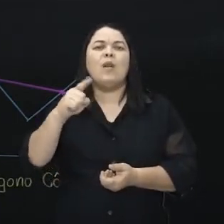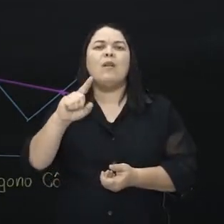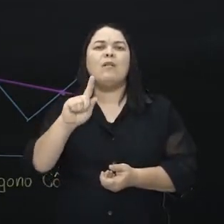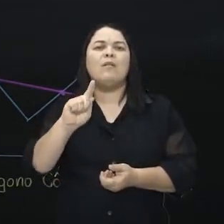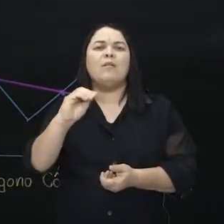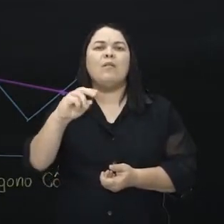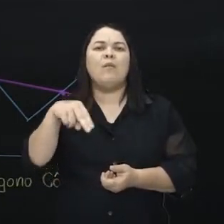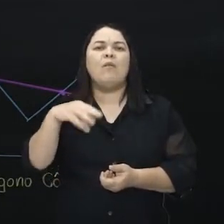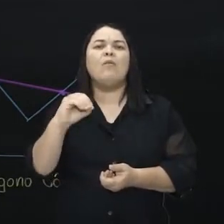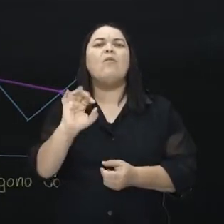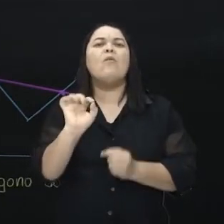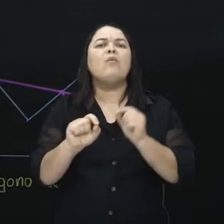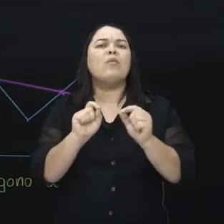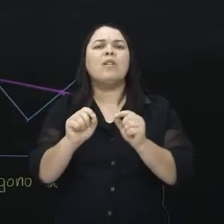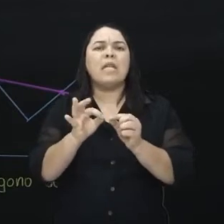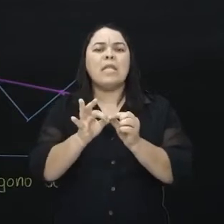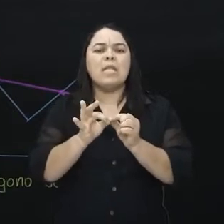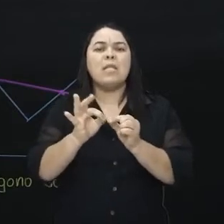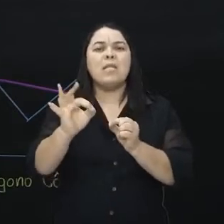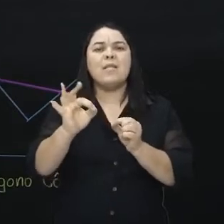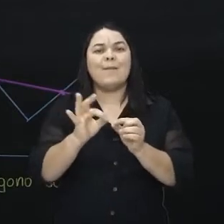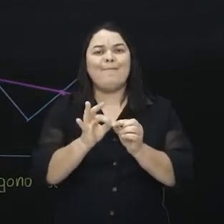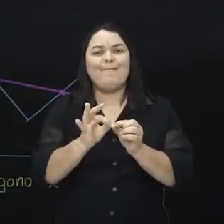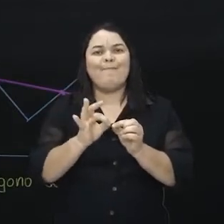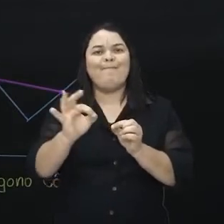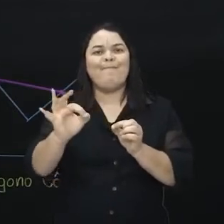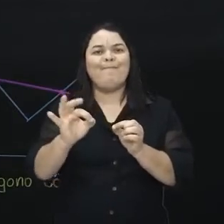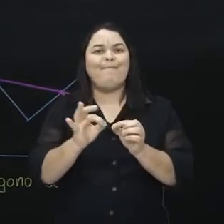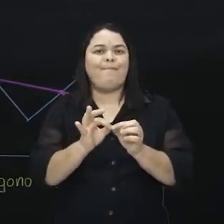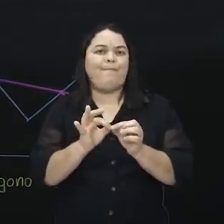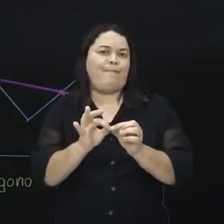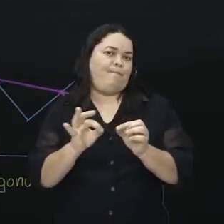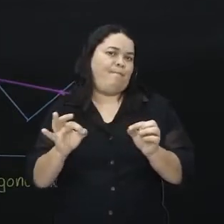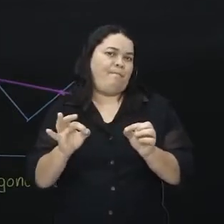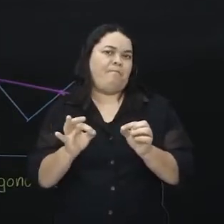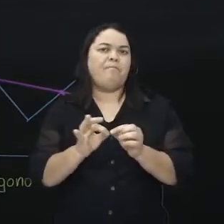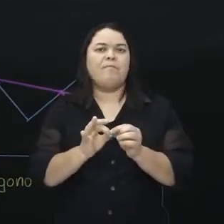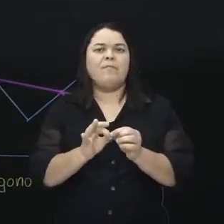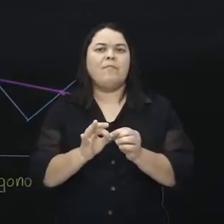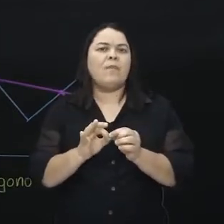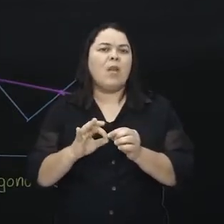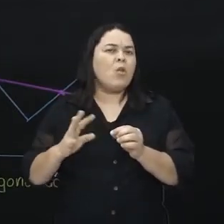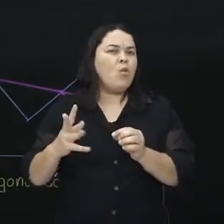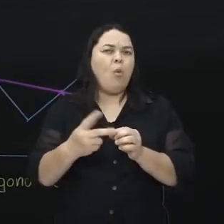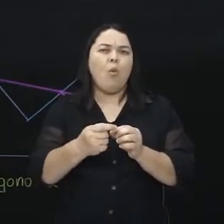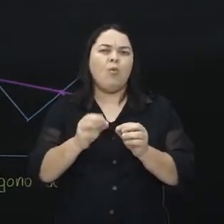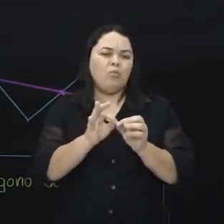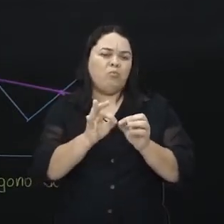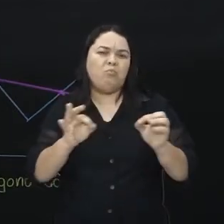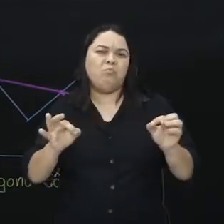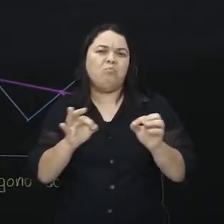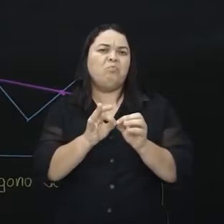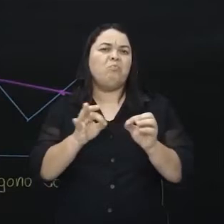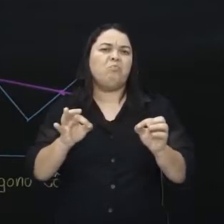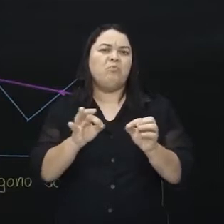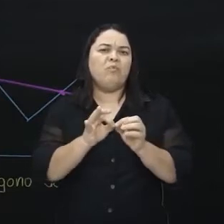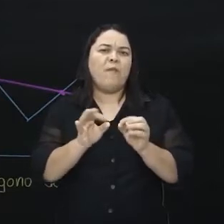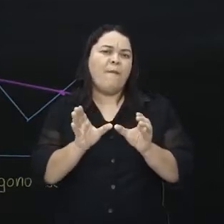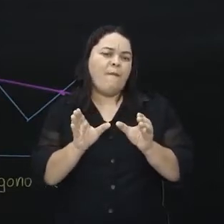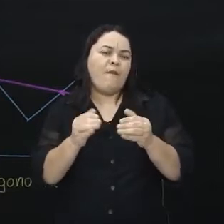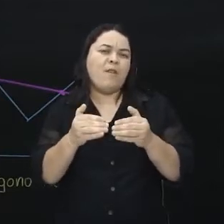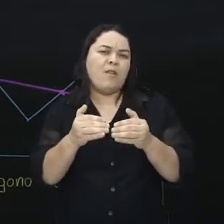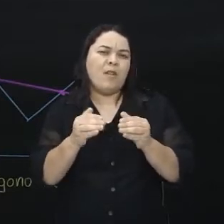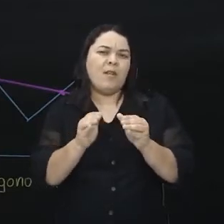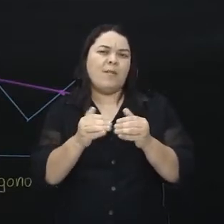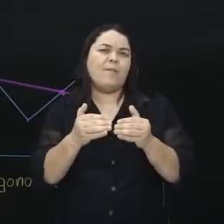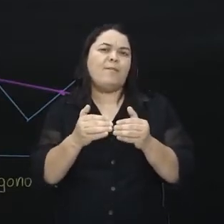linha poligonal, ou seja, todos os polígonos eles são formados por linhas poligonais fechadas.